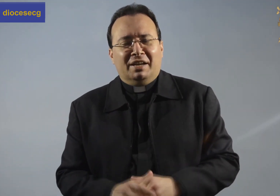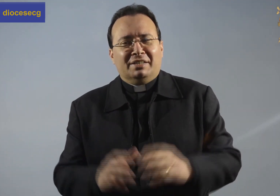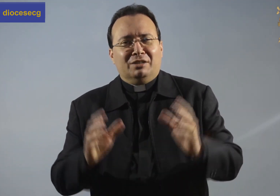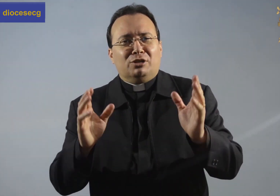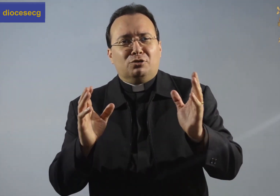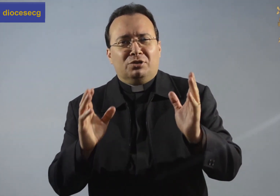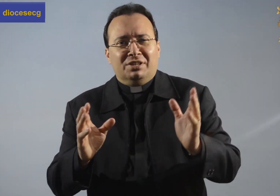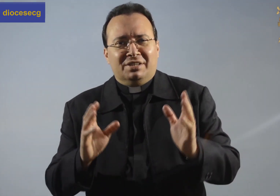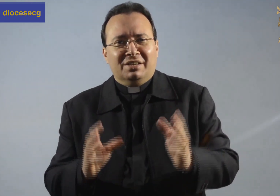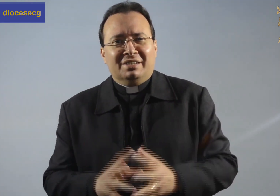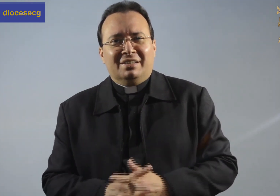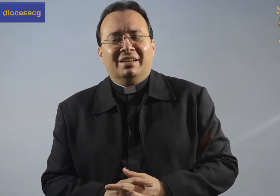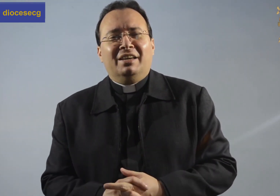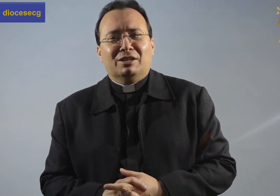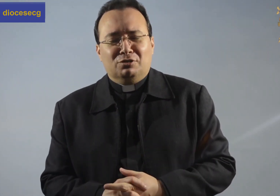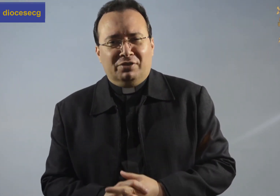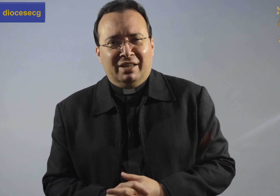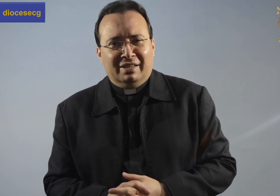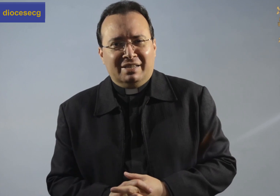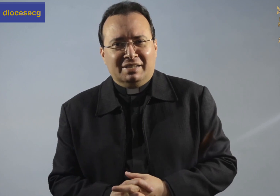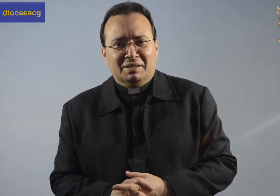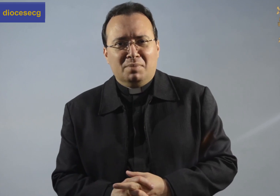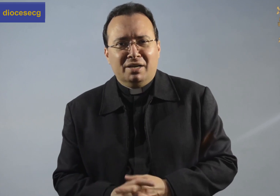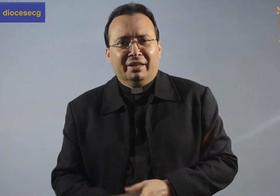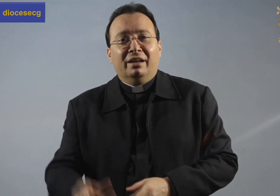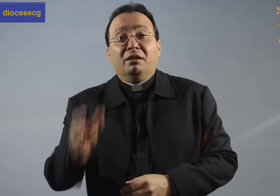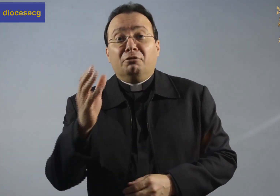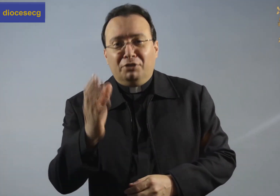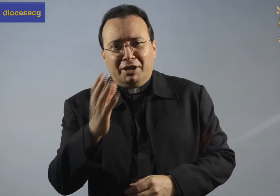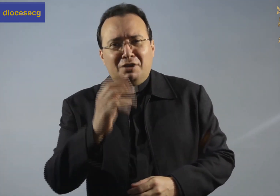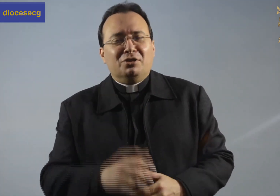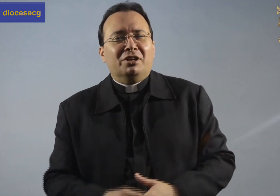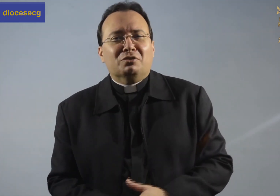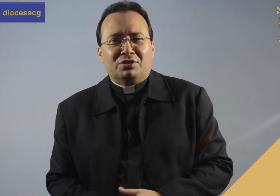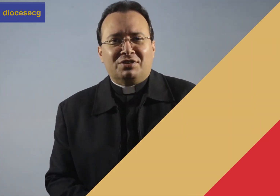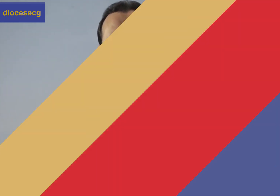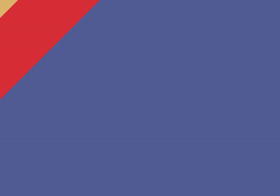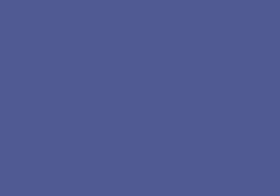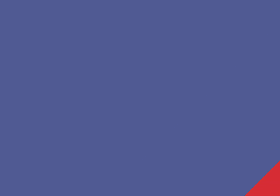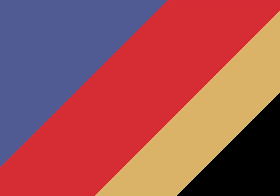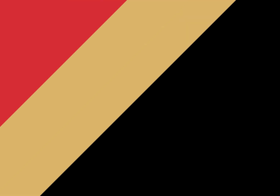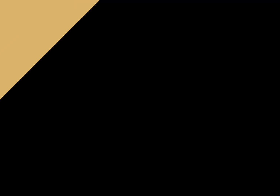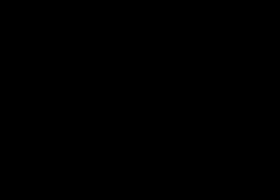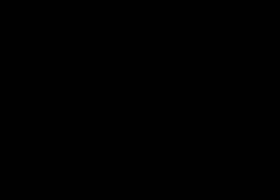vez trazendo as notícias e as novidades da semana. Fiquem com Deus!